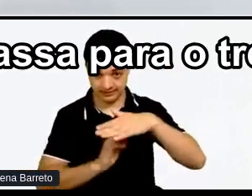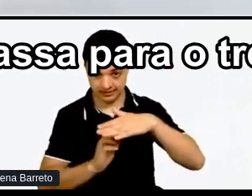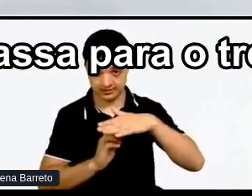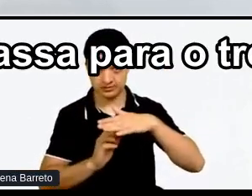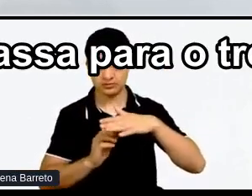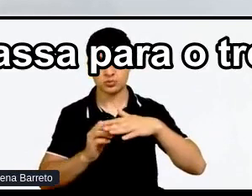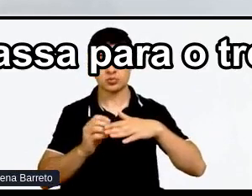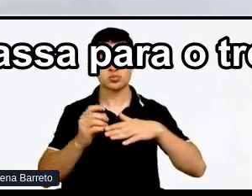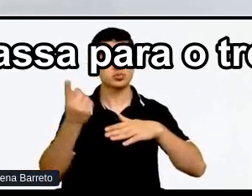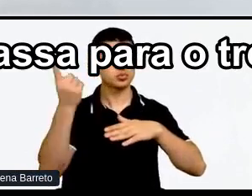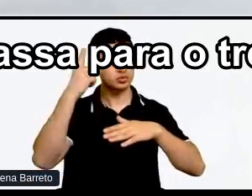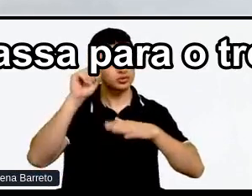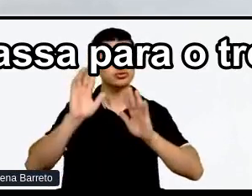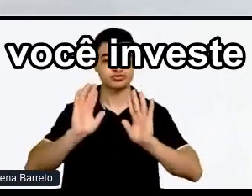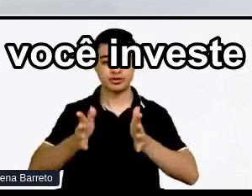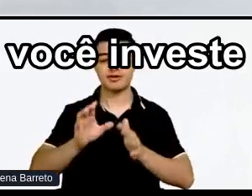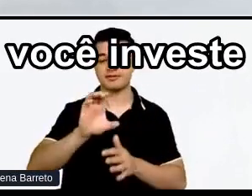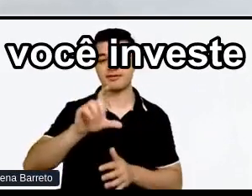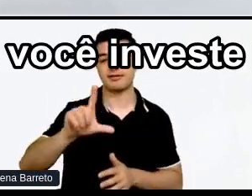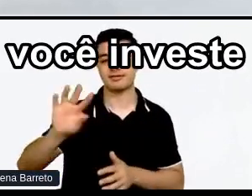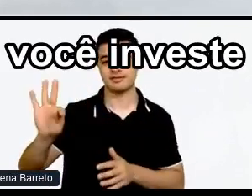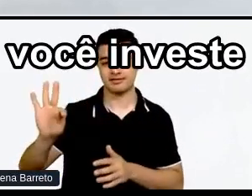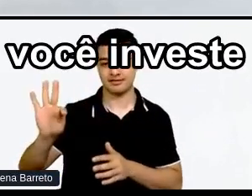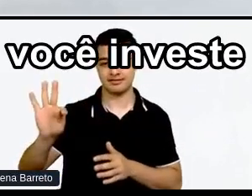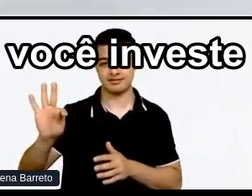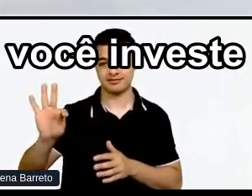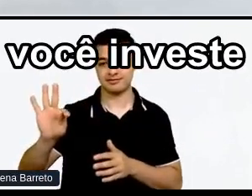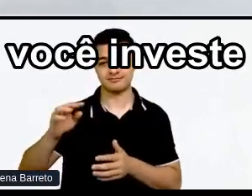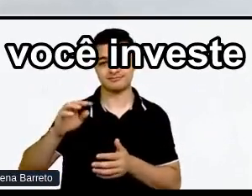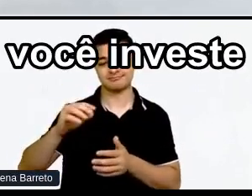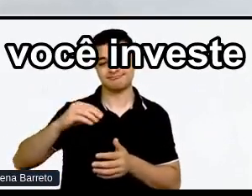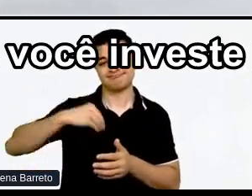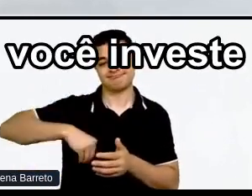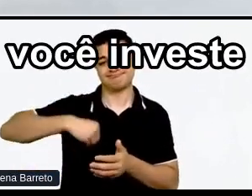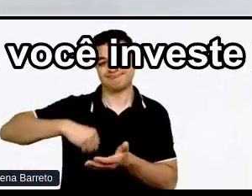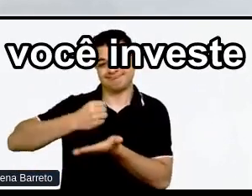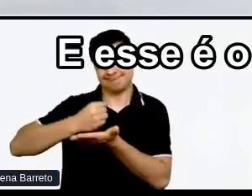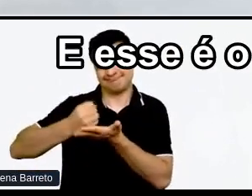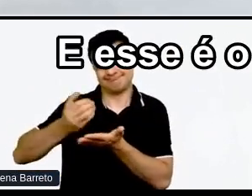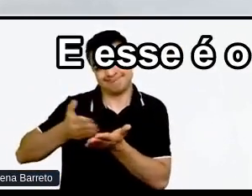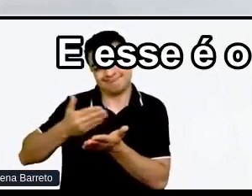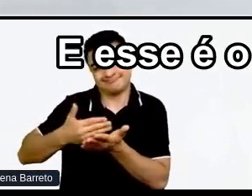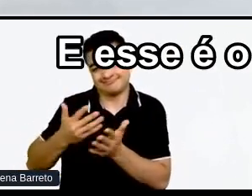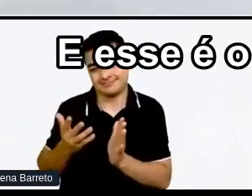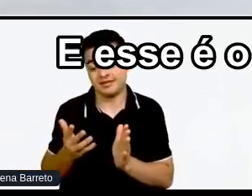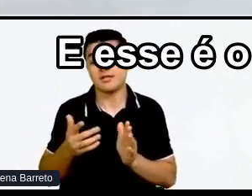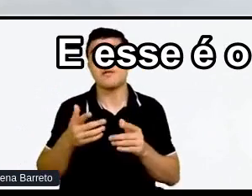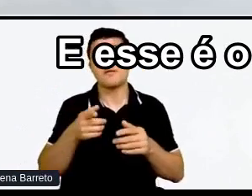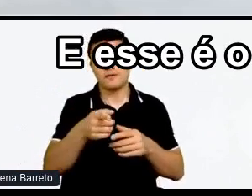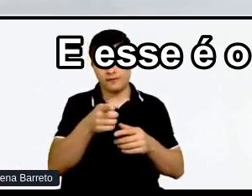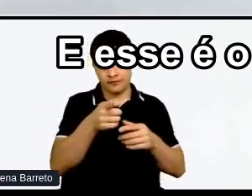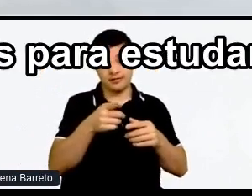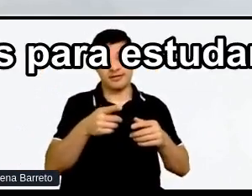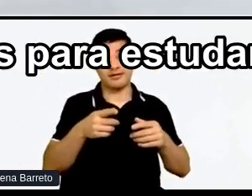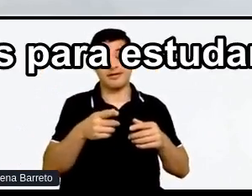Não é passa para o treinamento e depois você... Não. Você investe nesse treinamento. E esse é o diferencial. Eles são